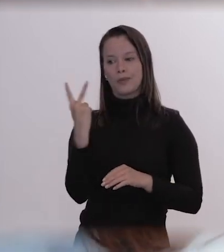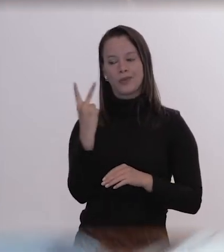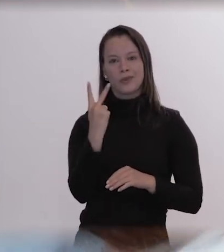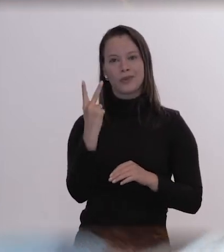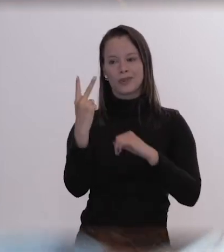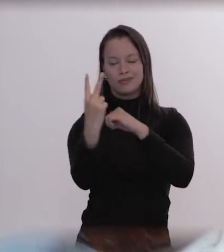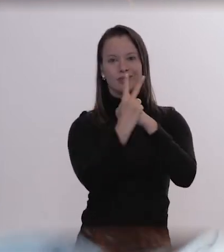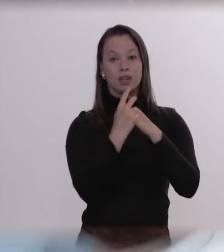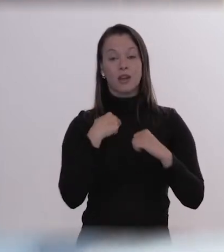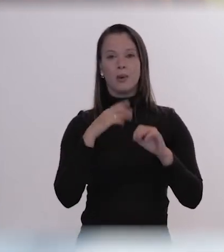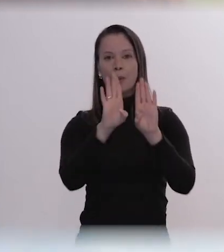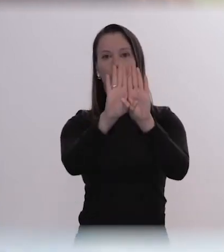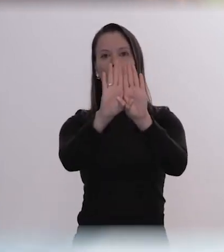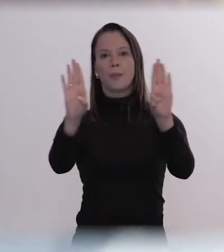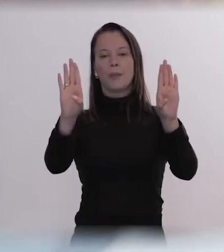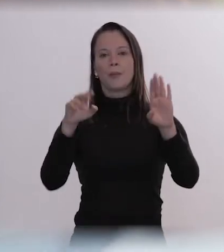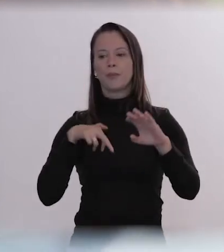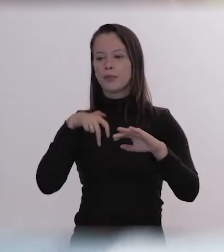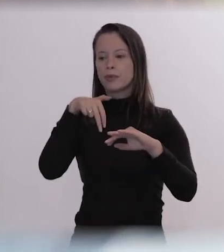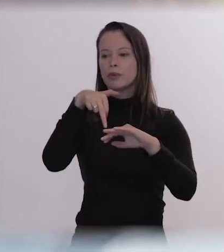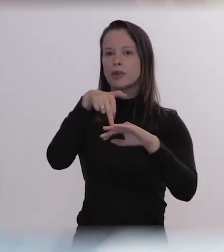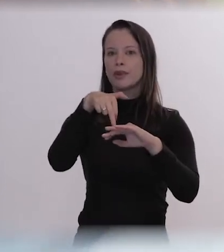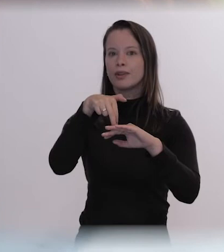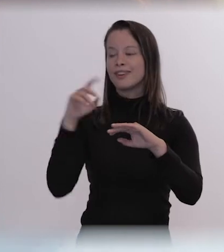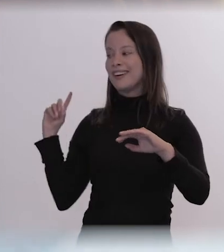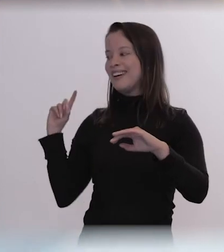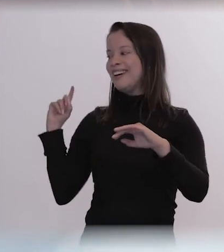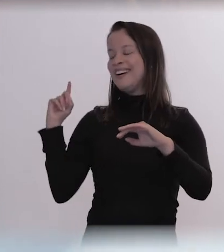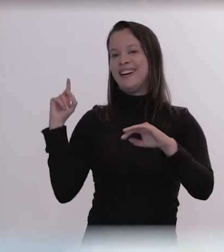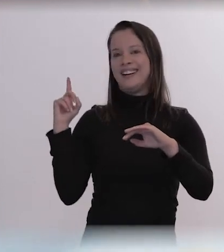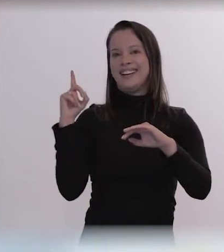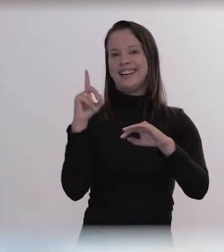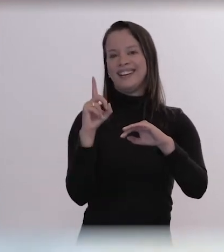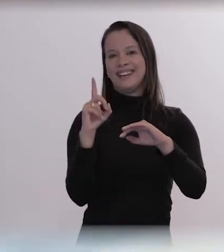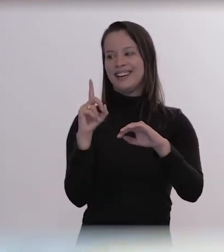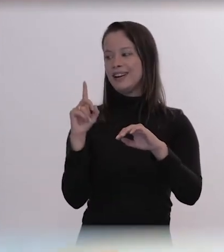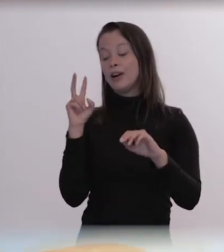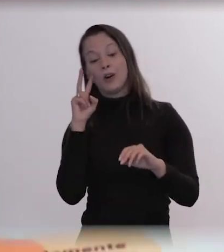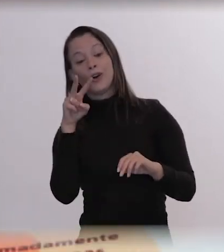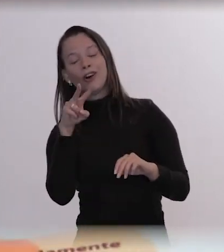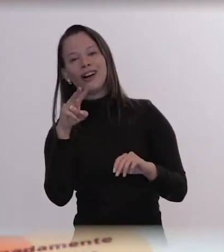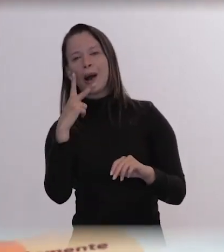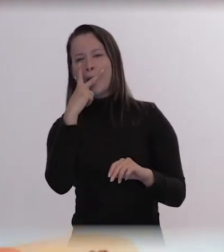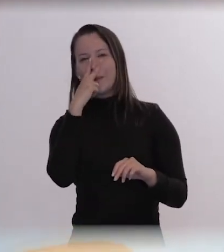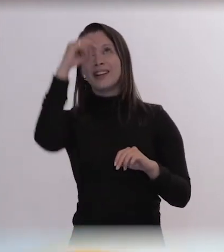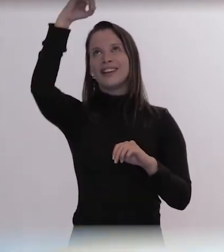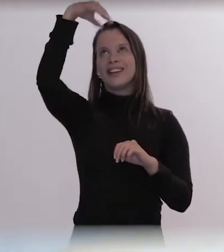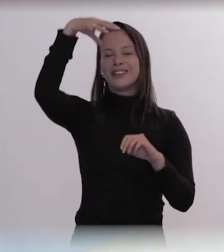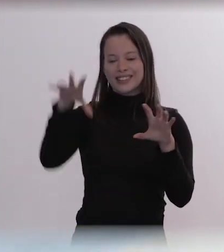Eu não podia ir ao portão, que lá estavam elas. Elas eram as minhas sombras.